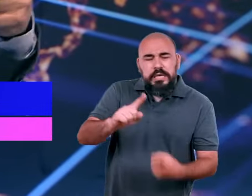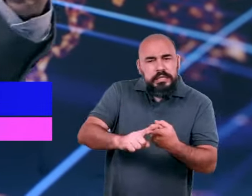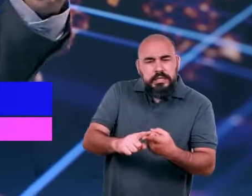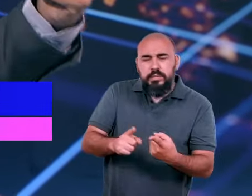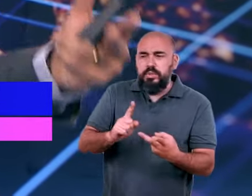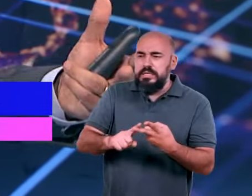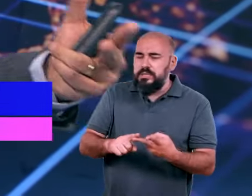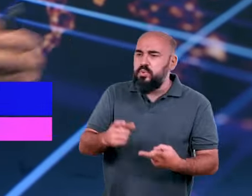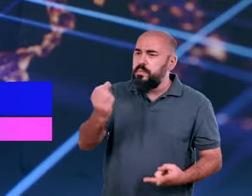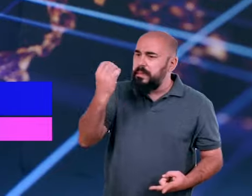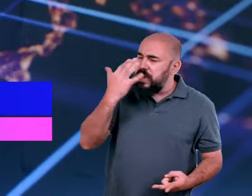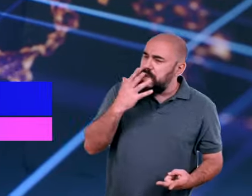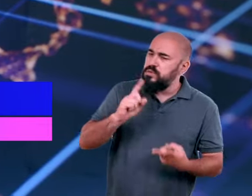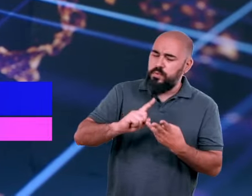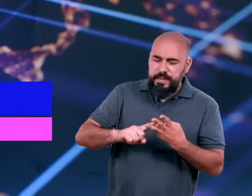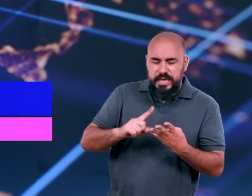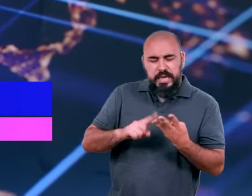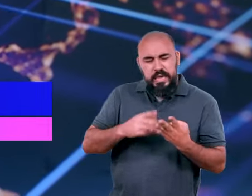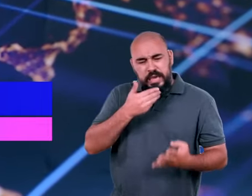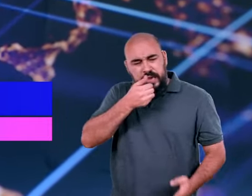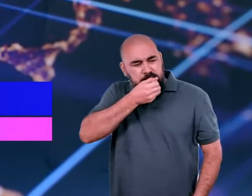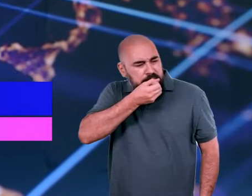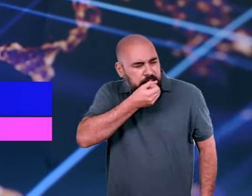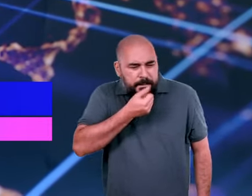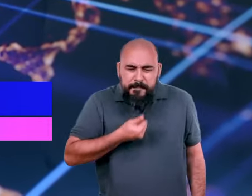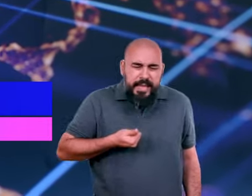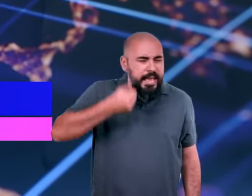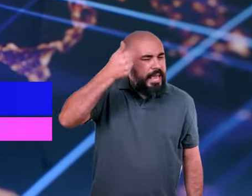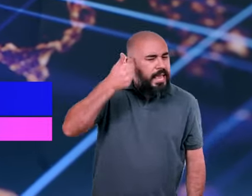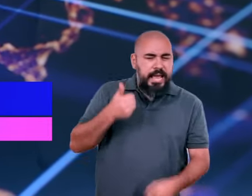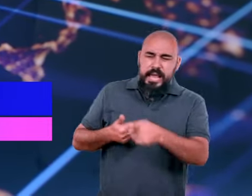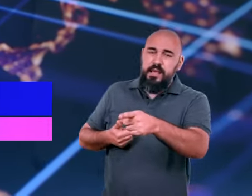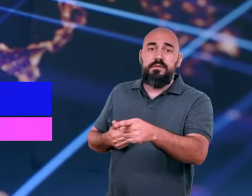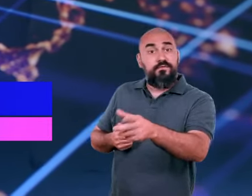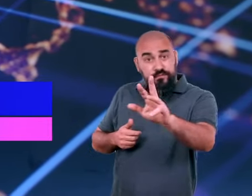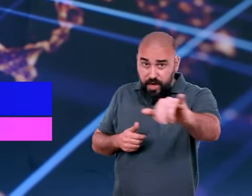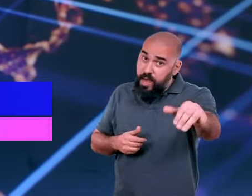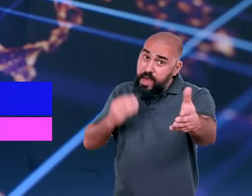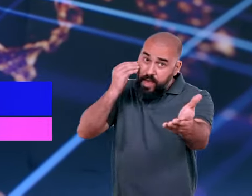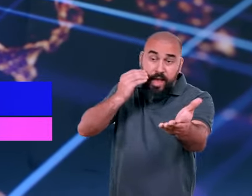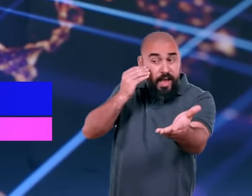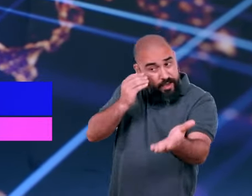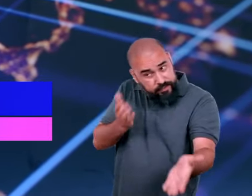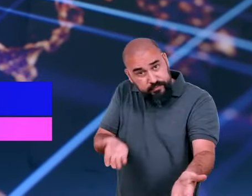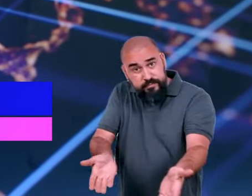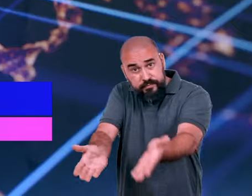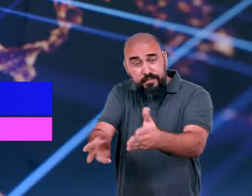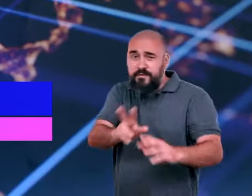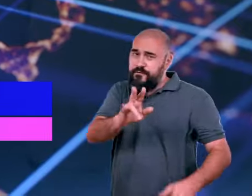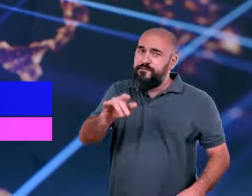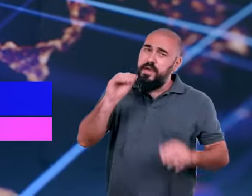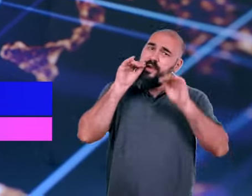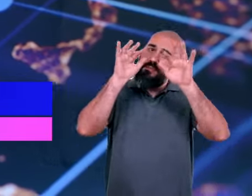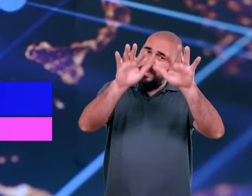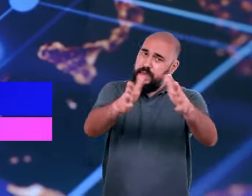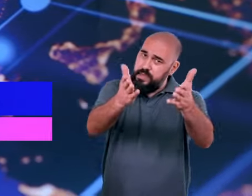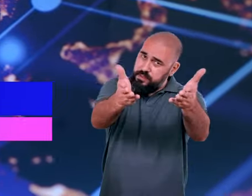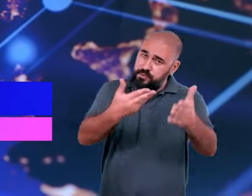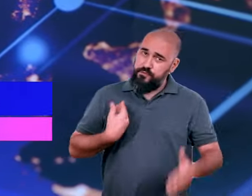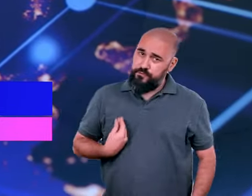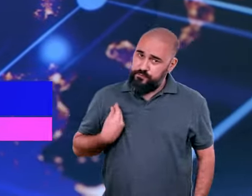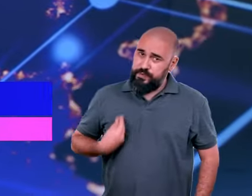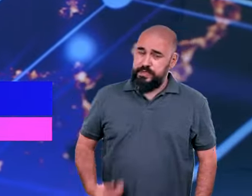Bênçãos incontáveis. Ele fez isso na minha vida. E eu tenho certeza que vai fazer também na sua